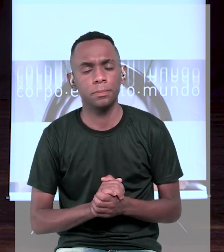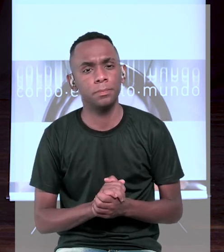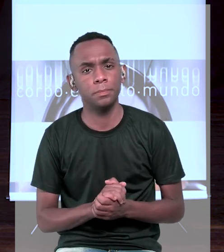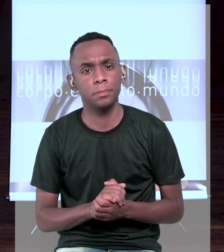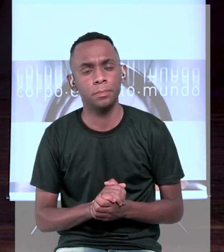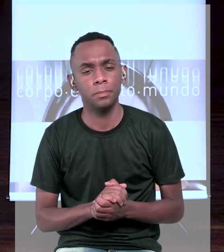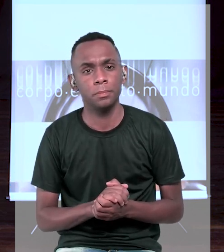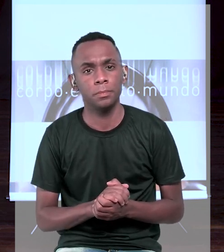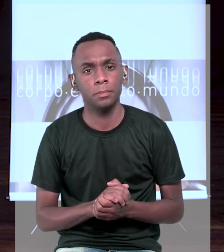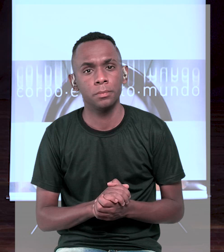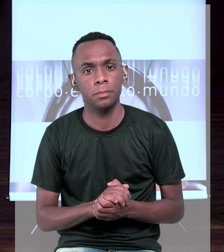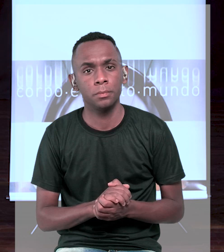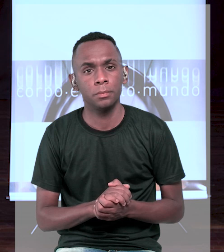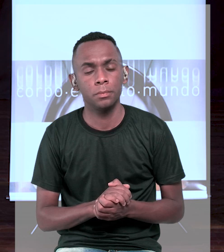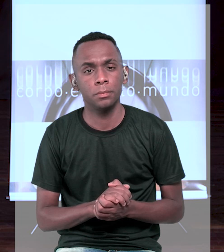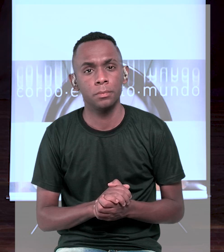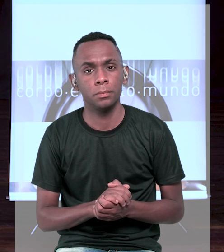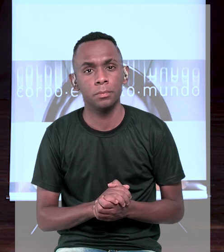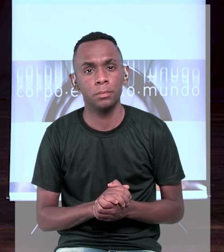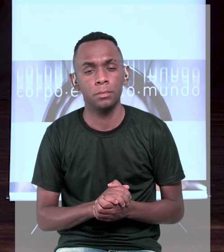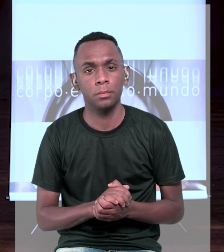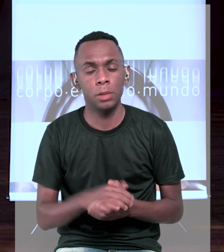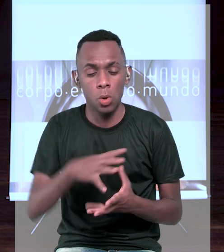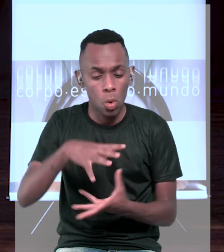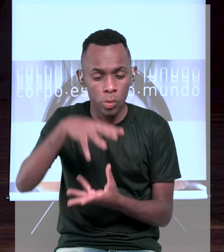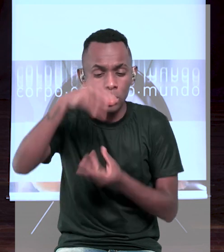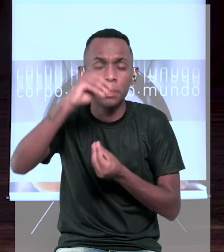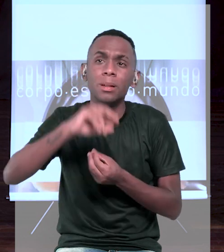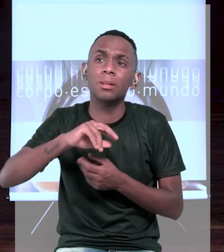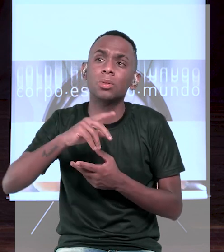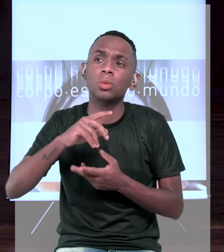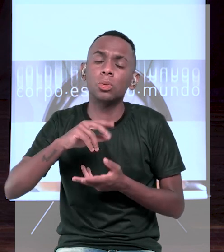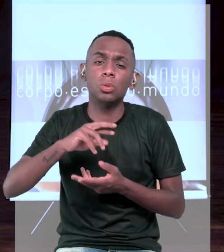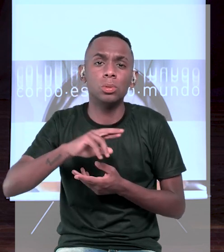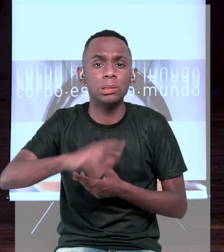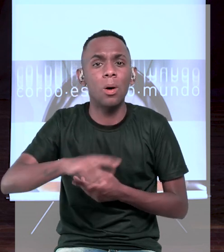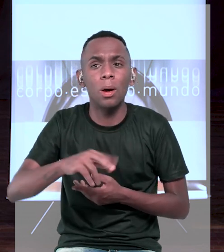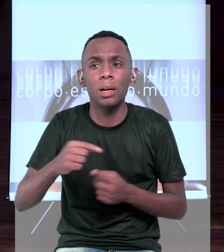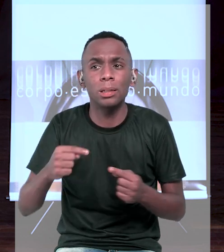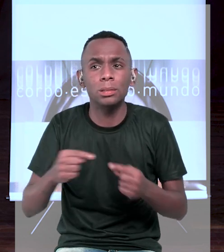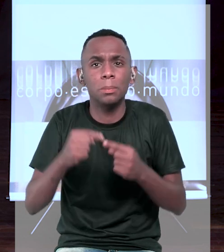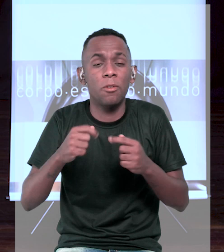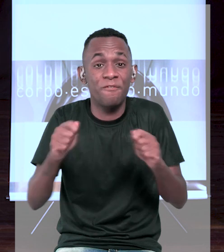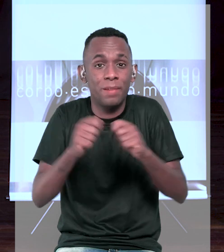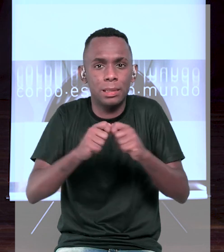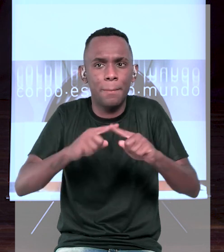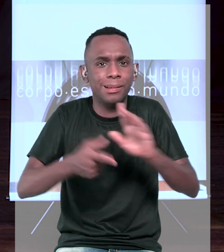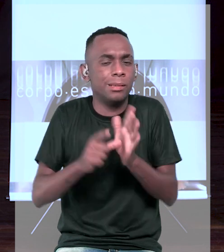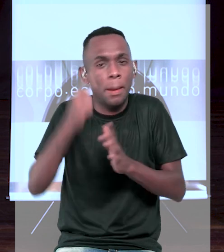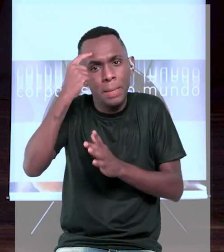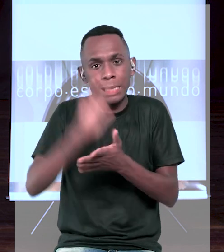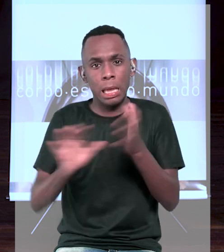O espírito não é aquilo que nos leva a agir sem pensar, como no vocabulário